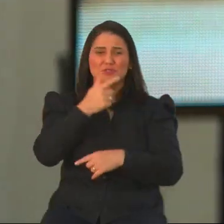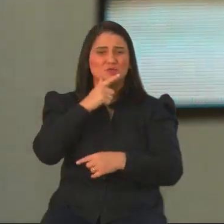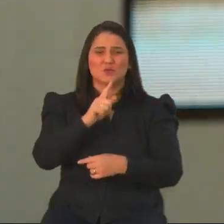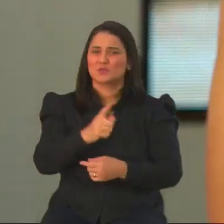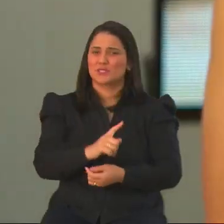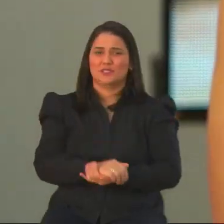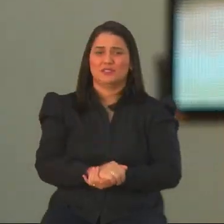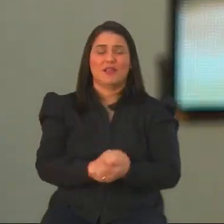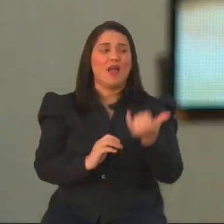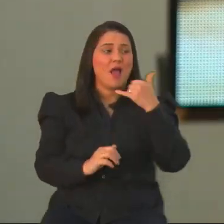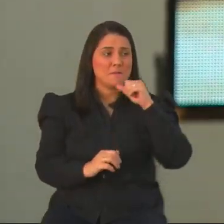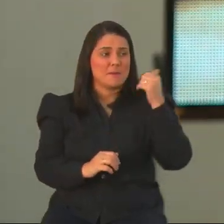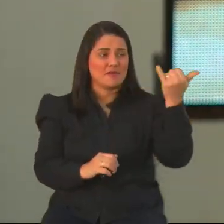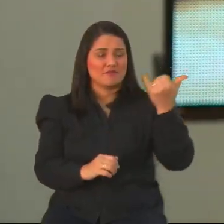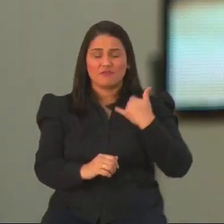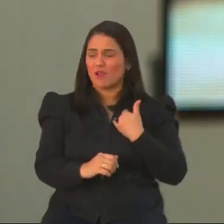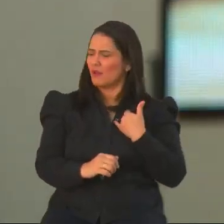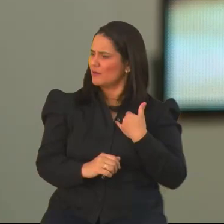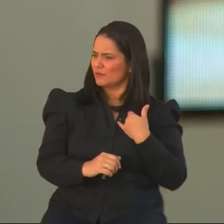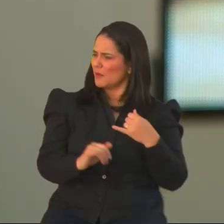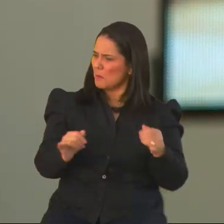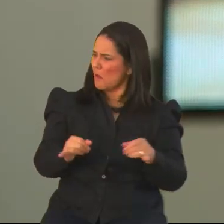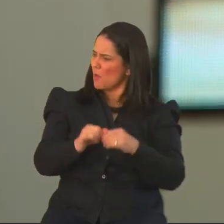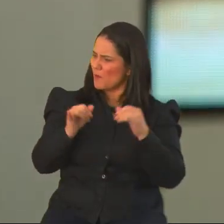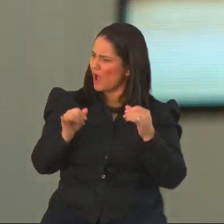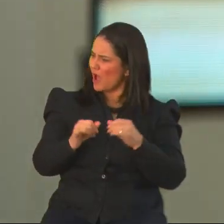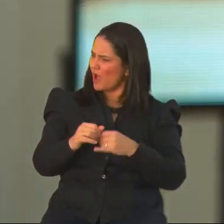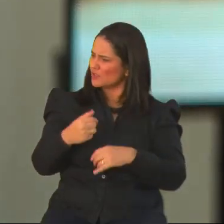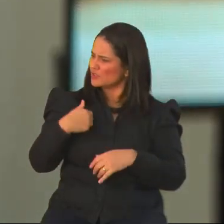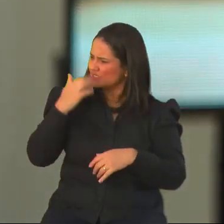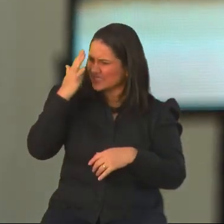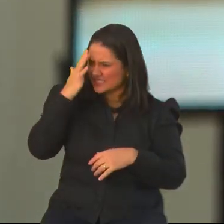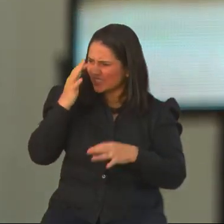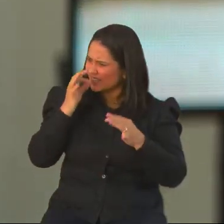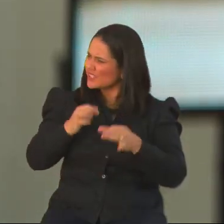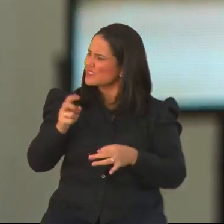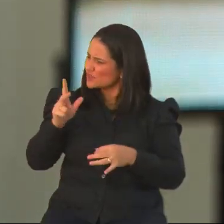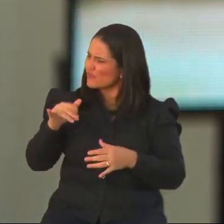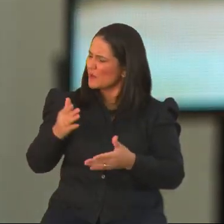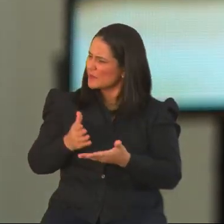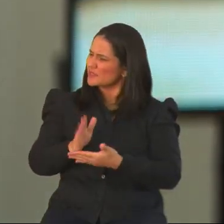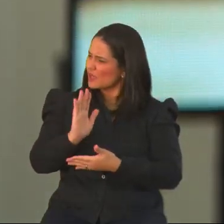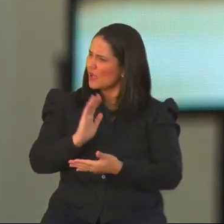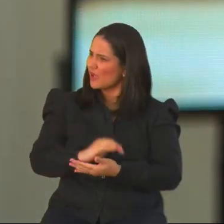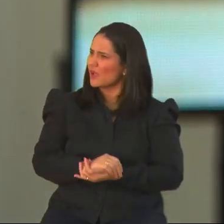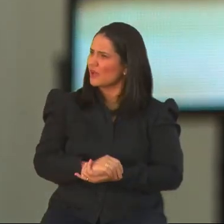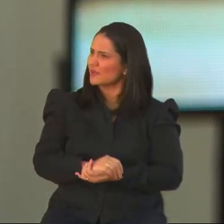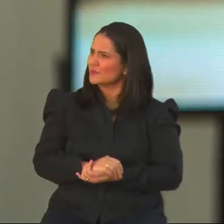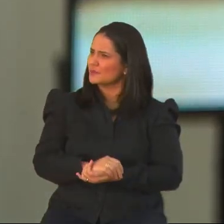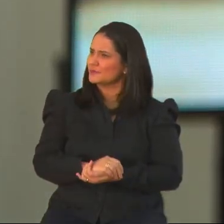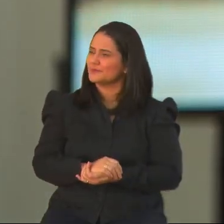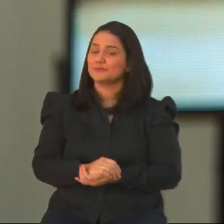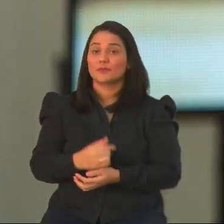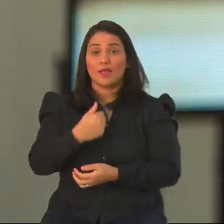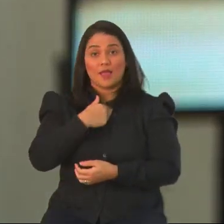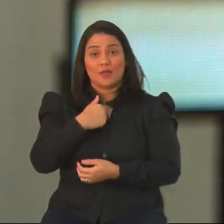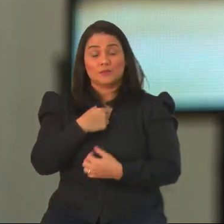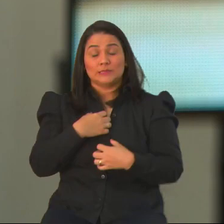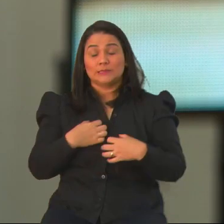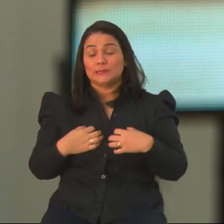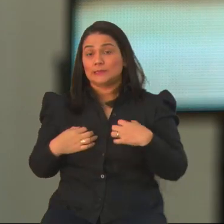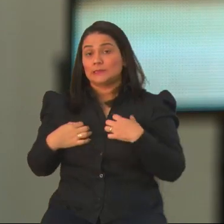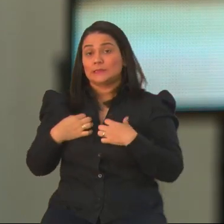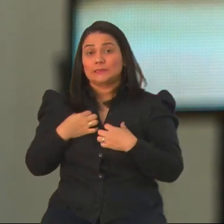assim, bobagem, minha filha, eu tenho certeza que você vai passar. E eu, que estava angustiada,